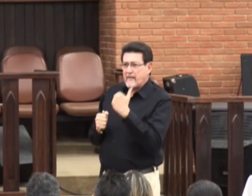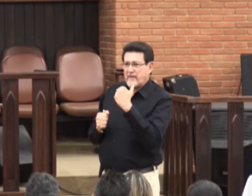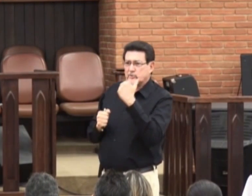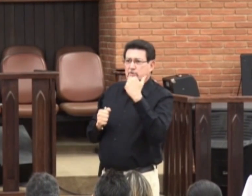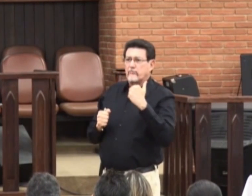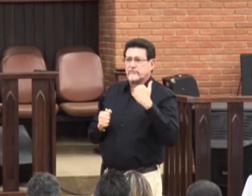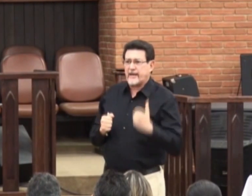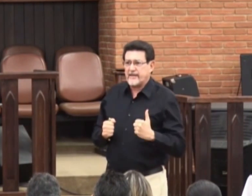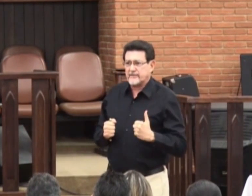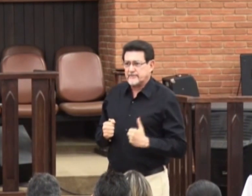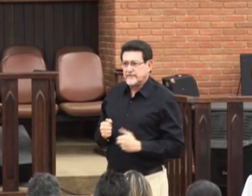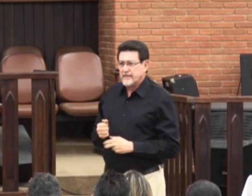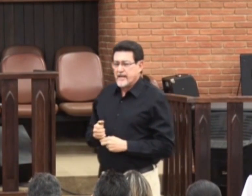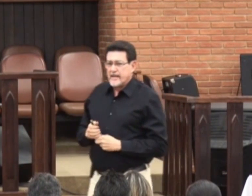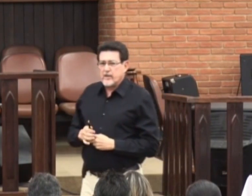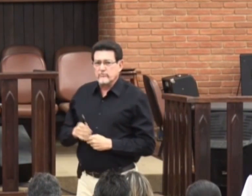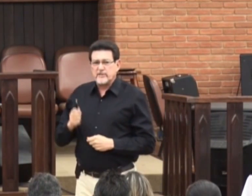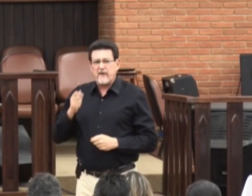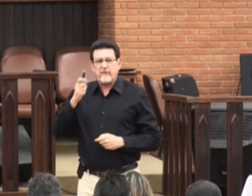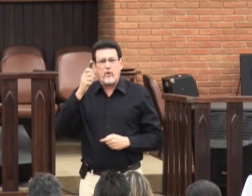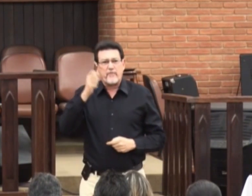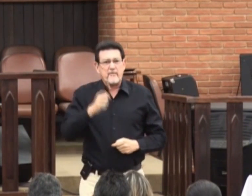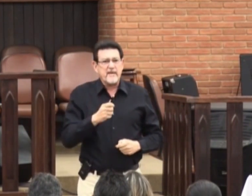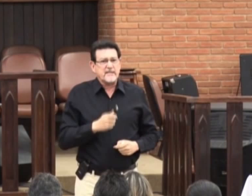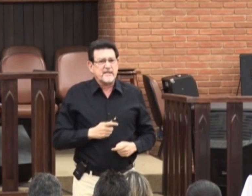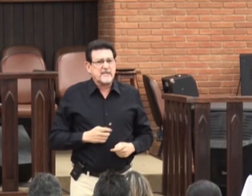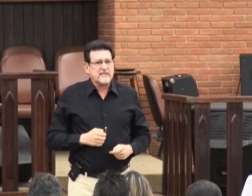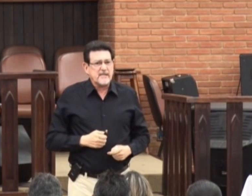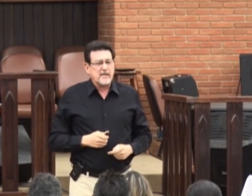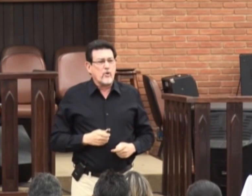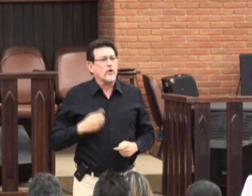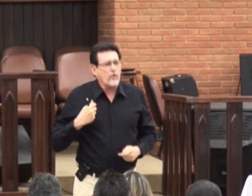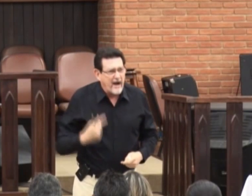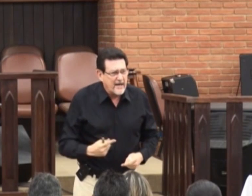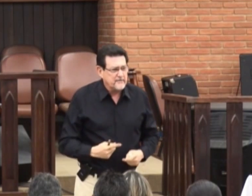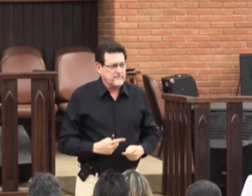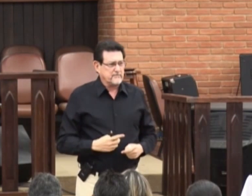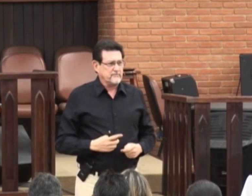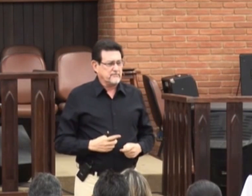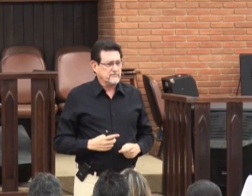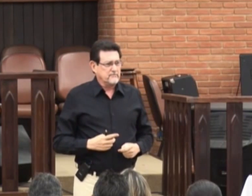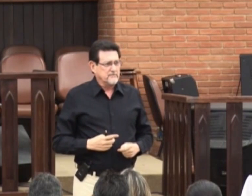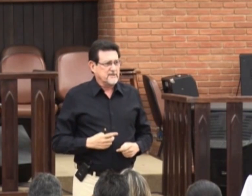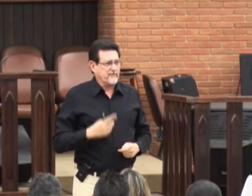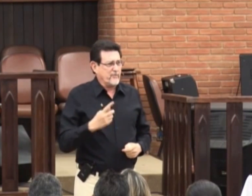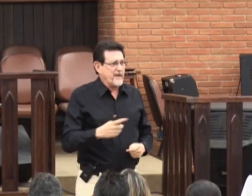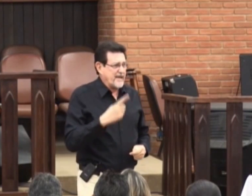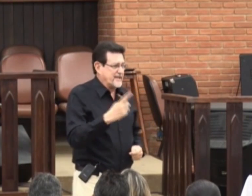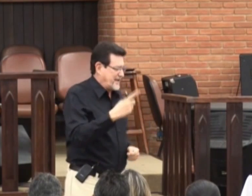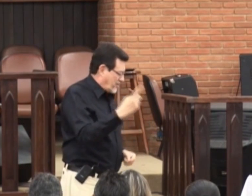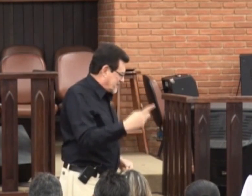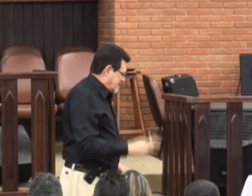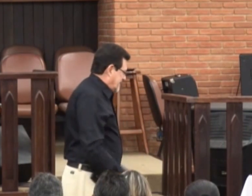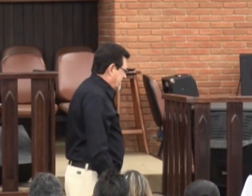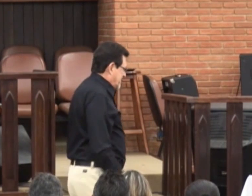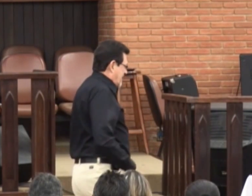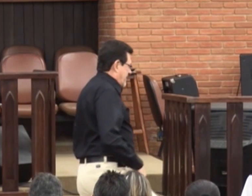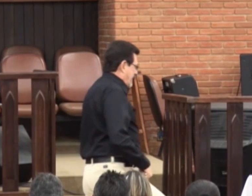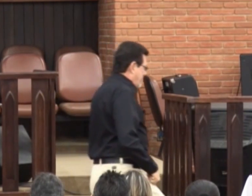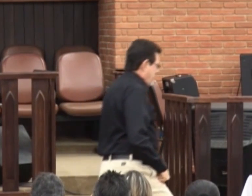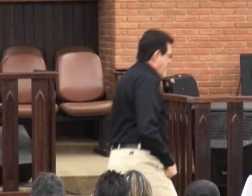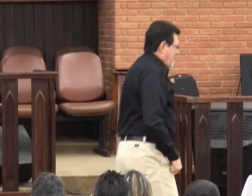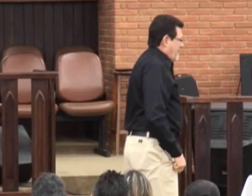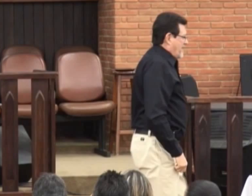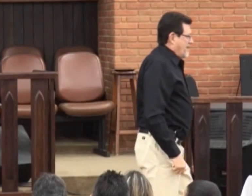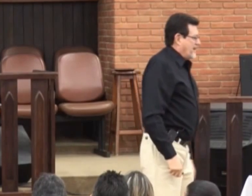Juliana, minha personal trainer, que um dia virou para mim e disse assim: coroa. Você vê como é que ela tem a ousadia de me